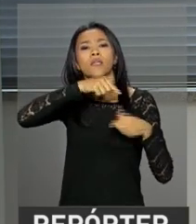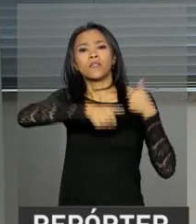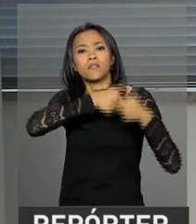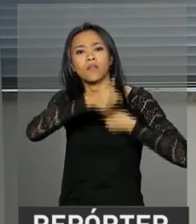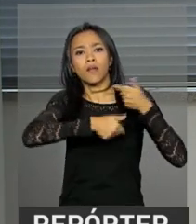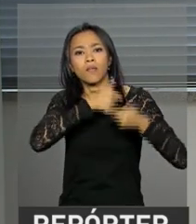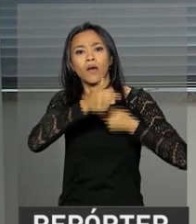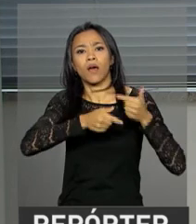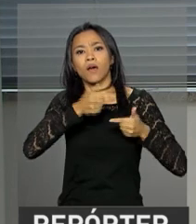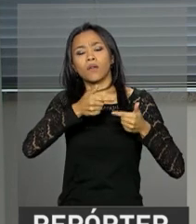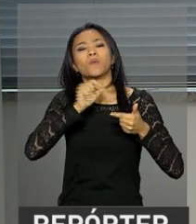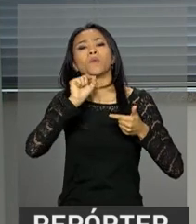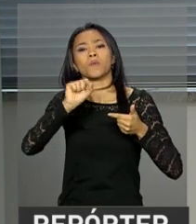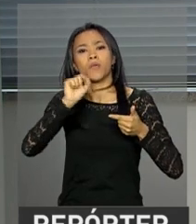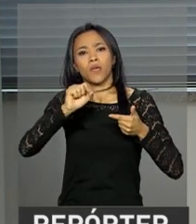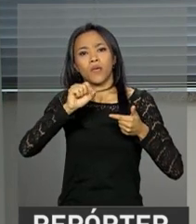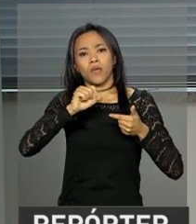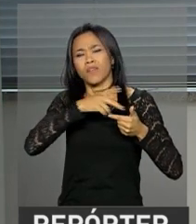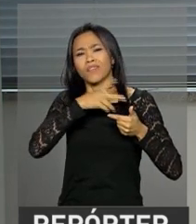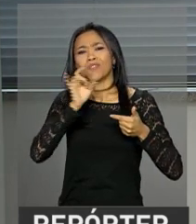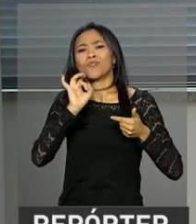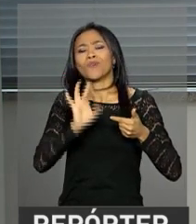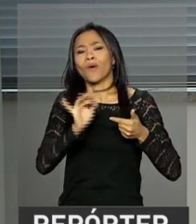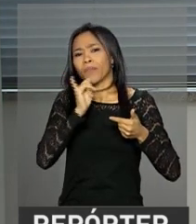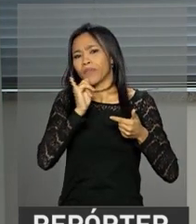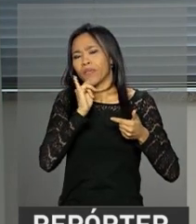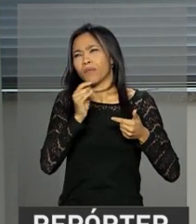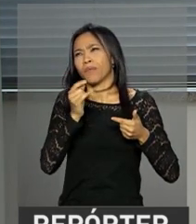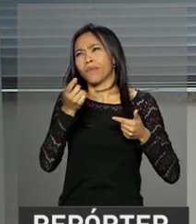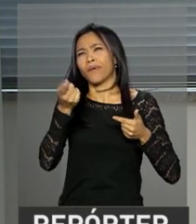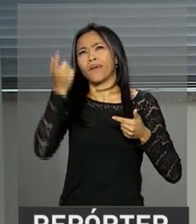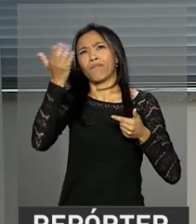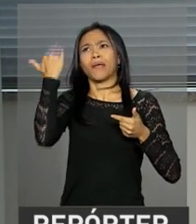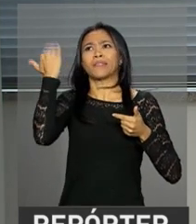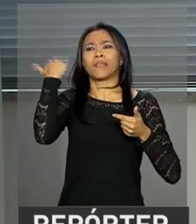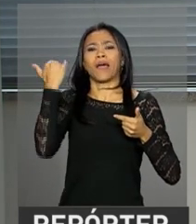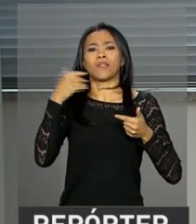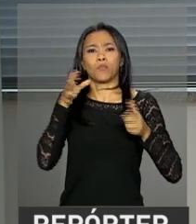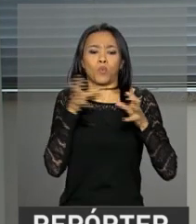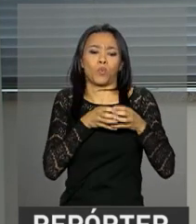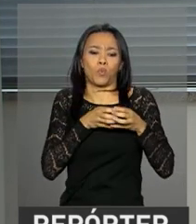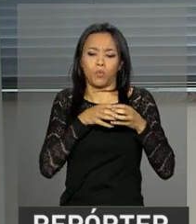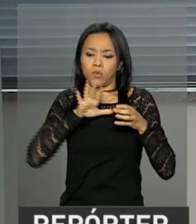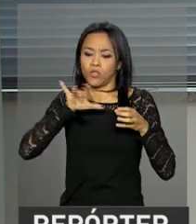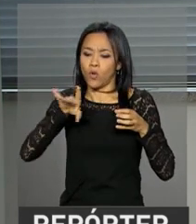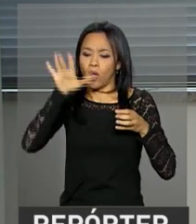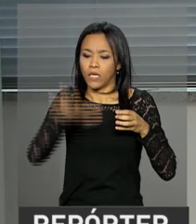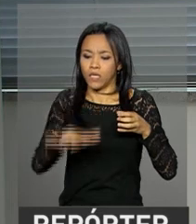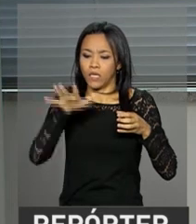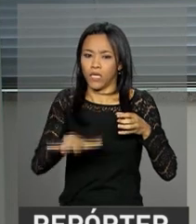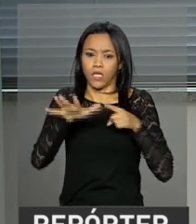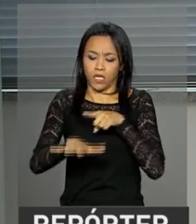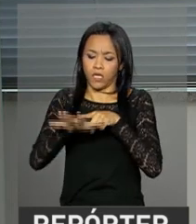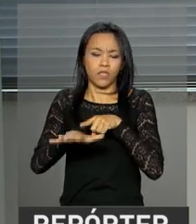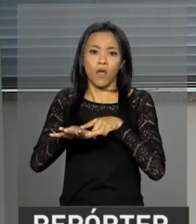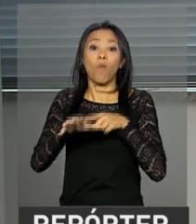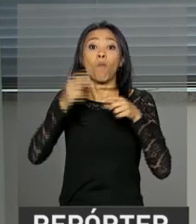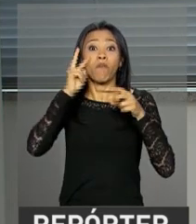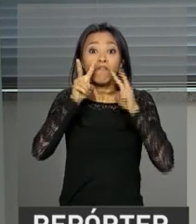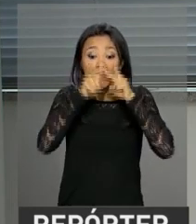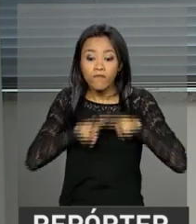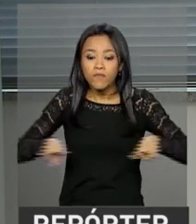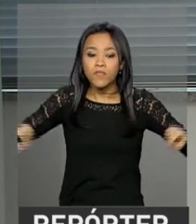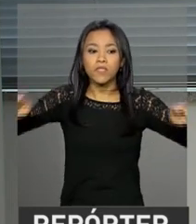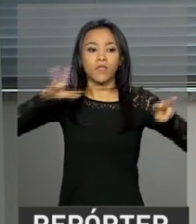territorializado ou seja a gente abandonou aquela antiga concepção de competência por unidade para passar a ter uma visão global dos créditos